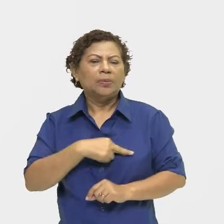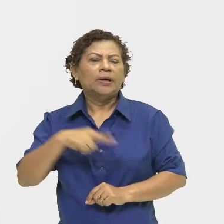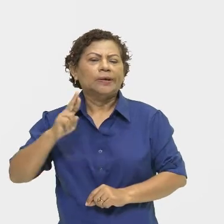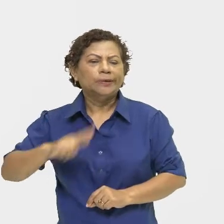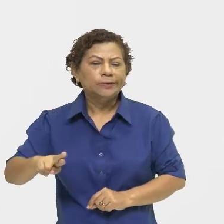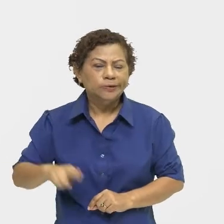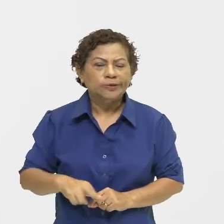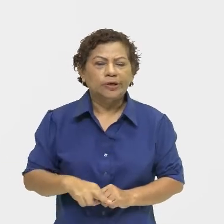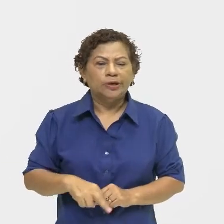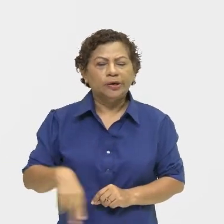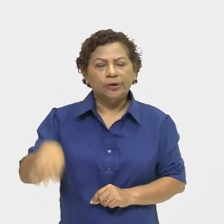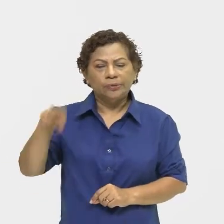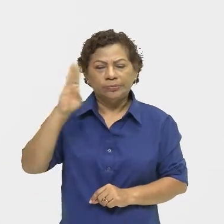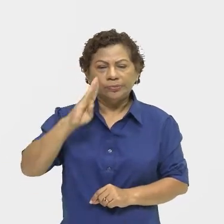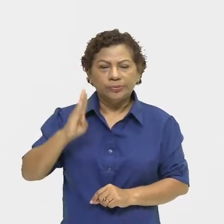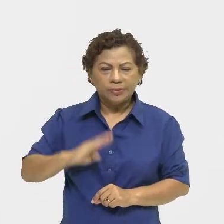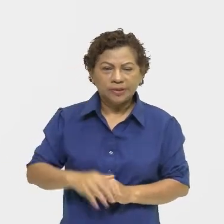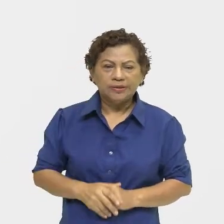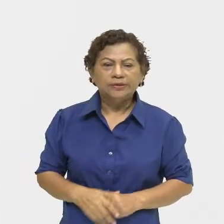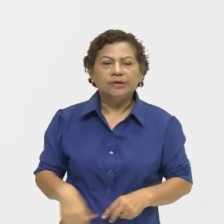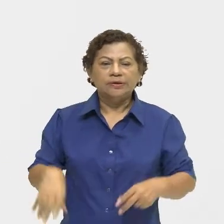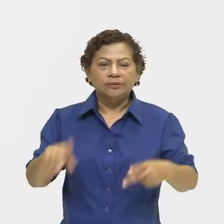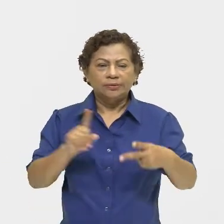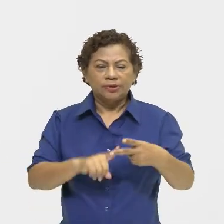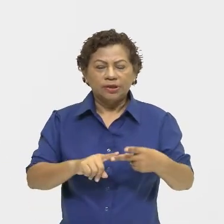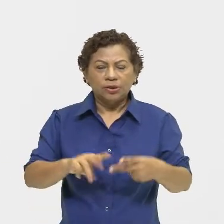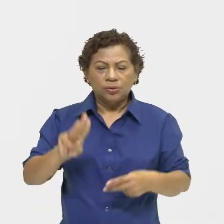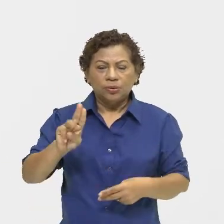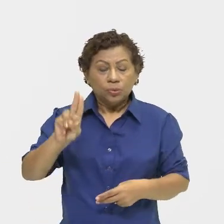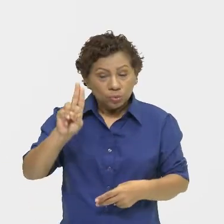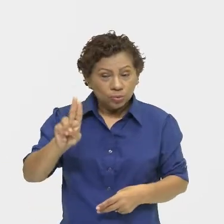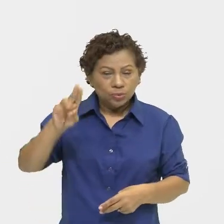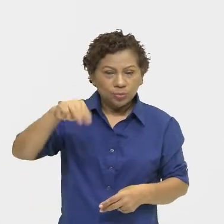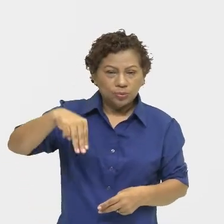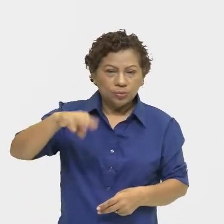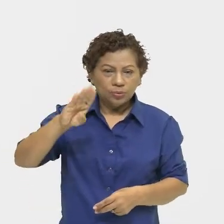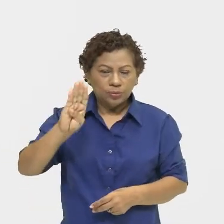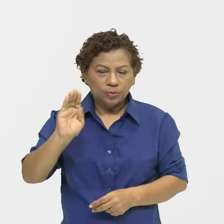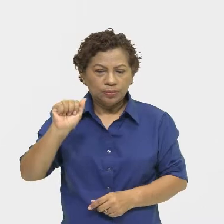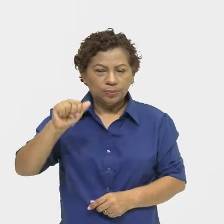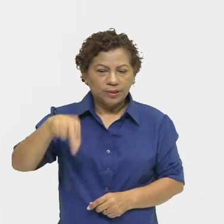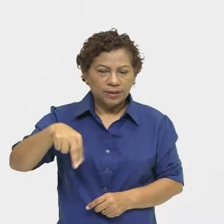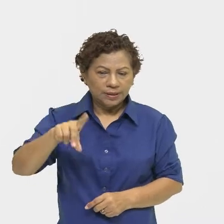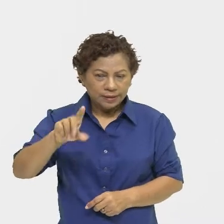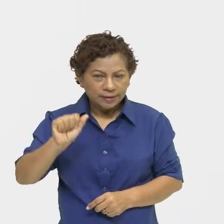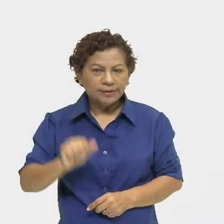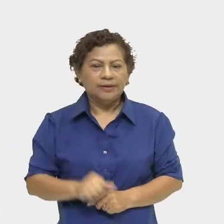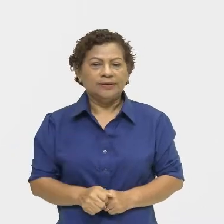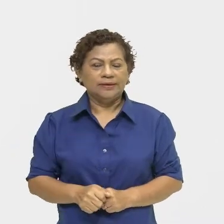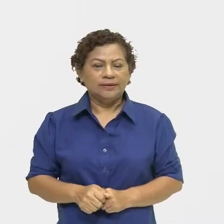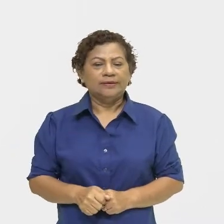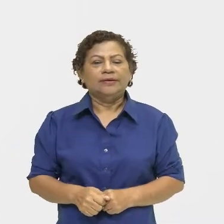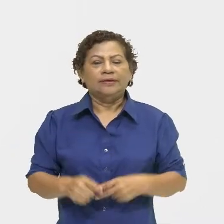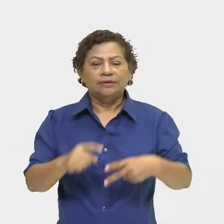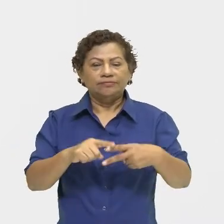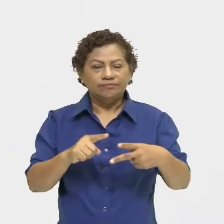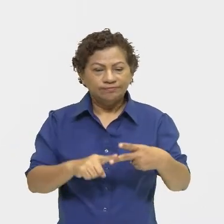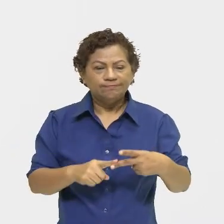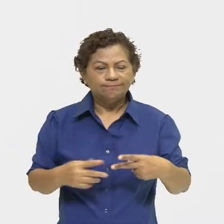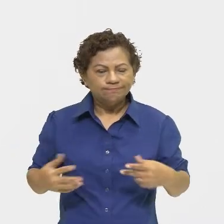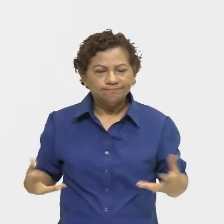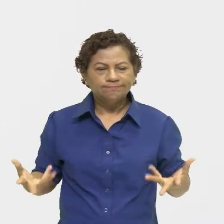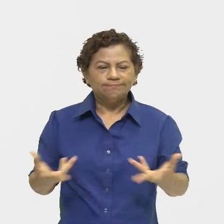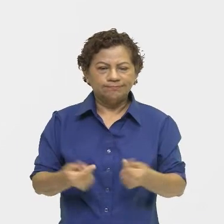entre o candomblé, o catolicismo e o espiritismo kardecista. O professor Yuri explicou bem direitinho para a gente.